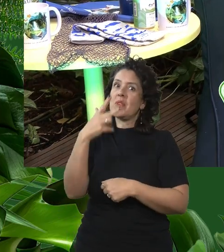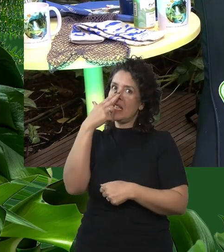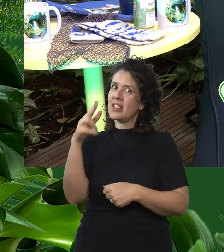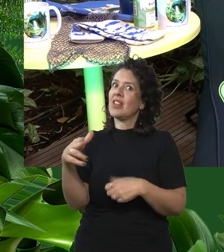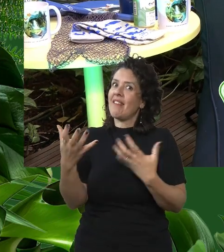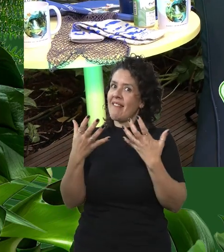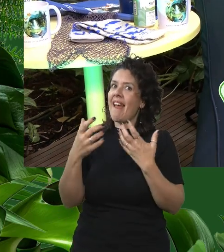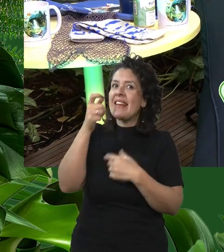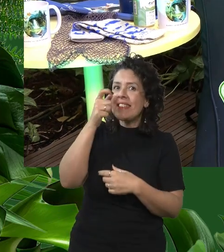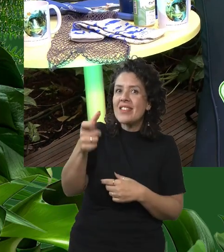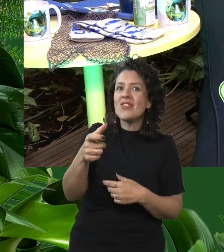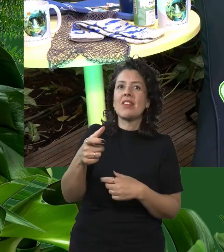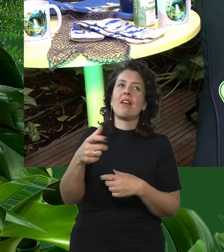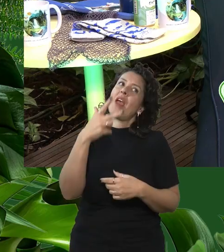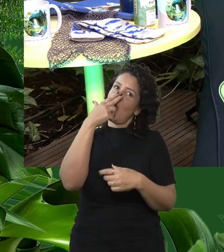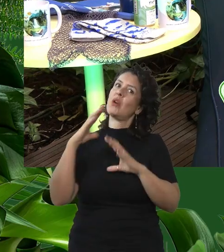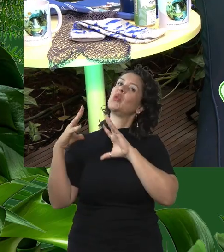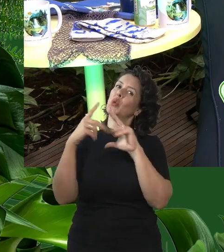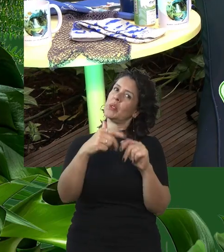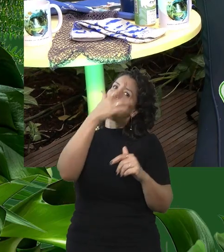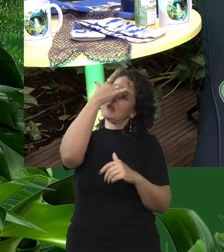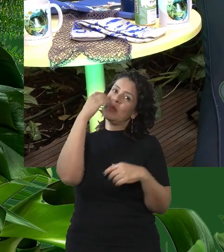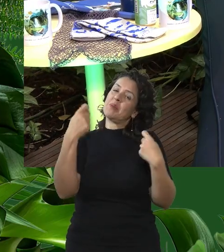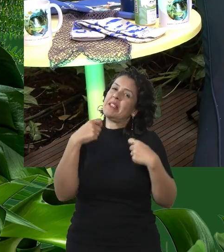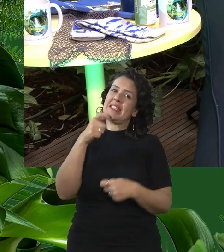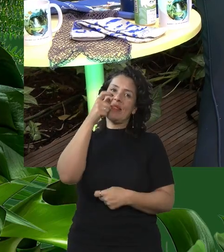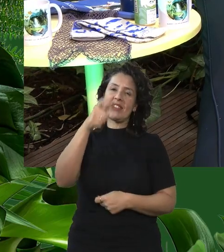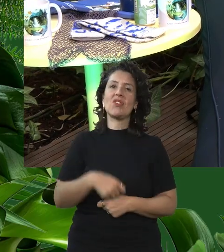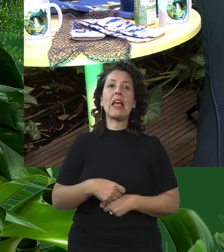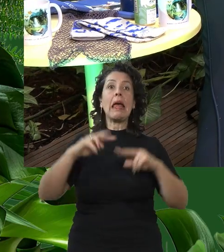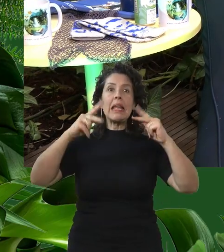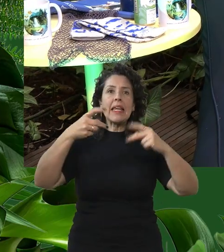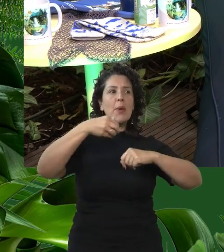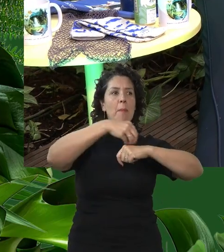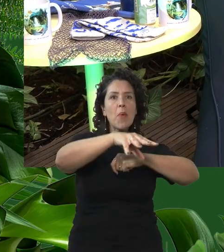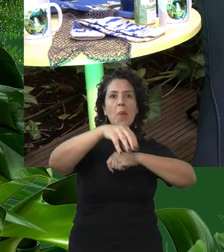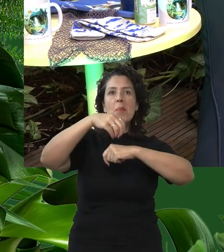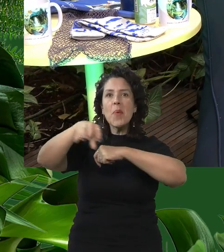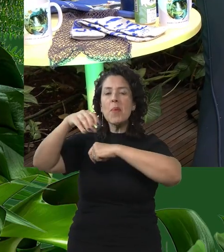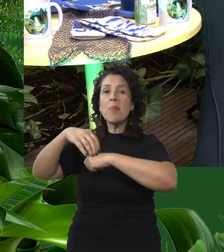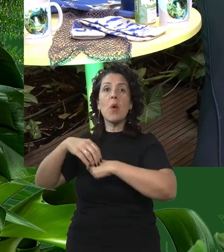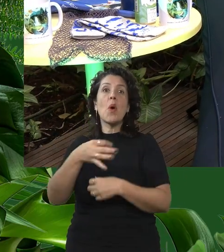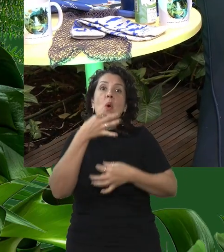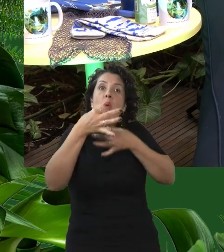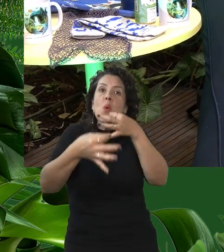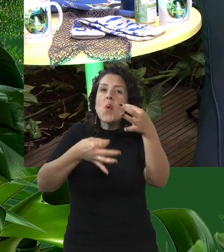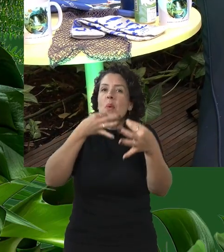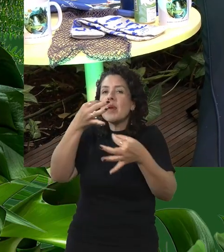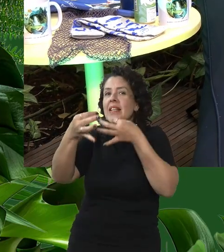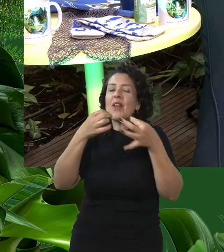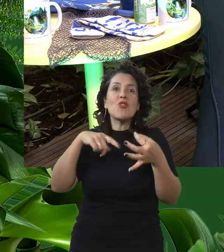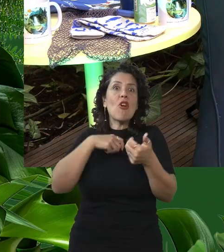todo mundo, né? Vamos combinar. Então vai passando o link pro pessoal, engaja com a gente, deixa comentários, que a gente está acompanhando tudo, a gente está com um time incrível